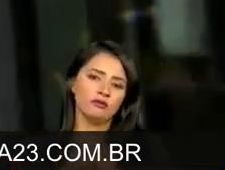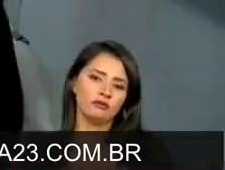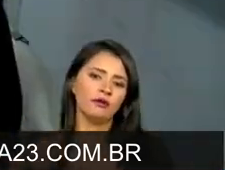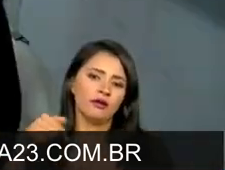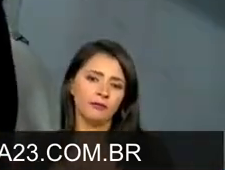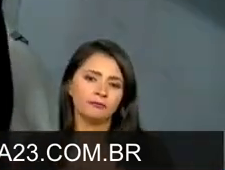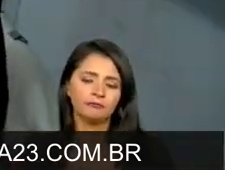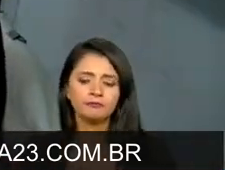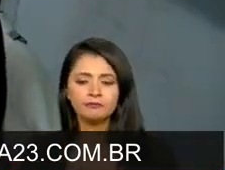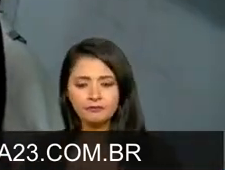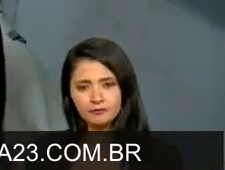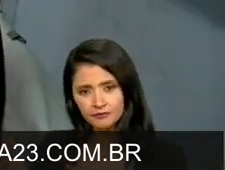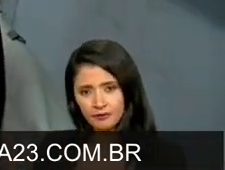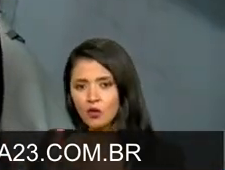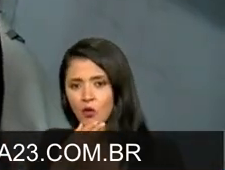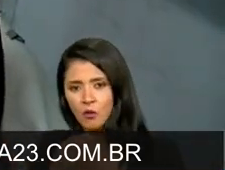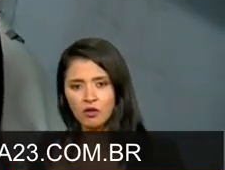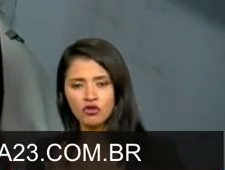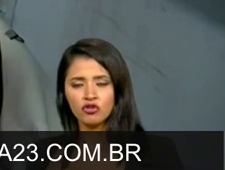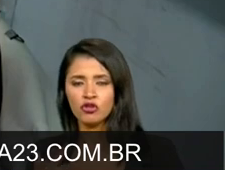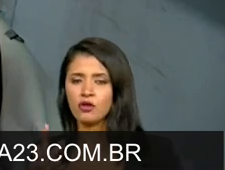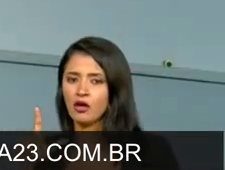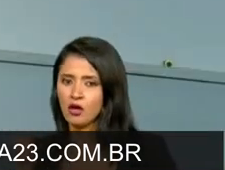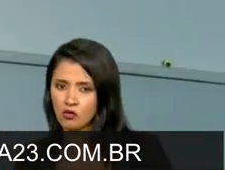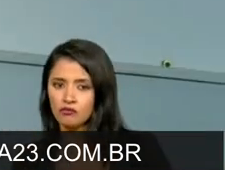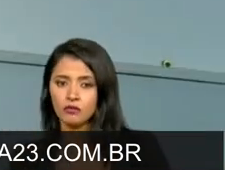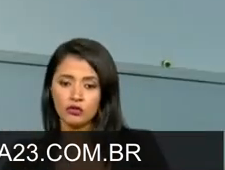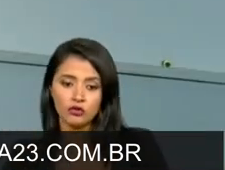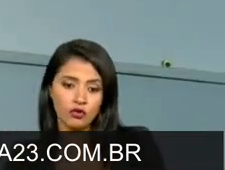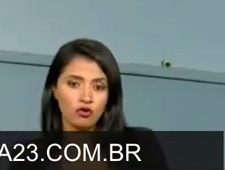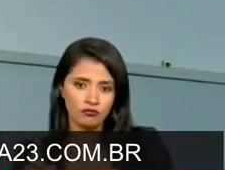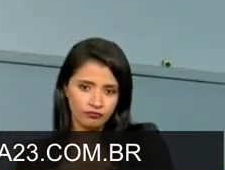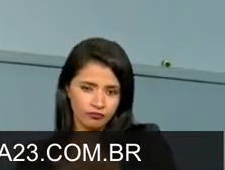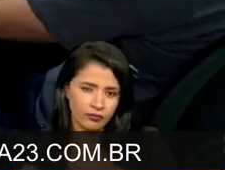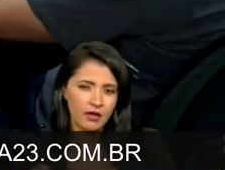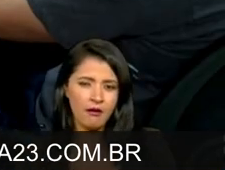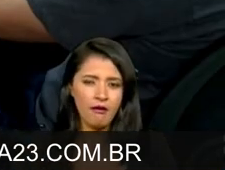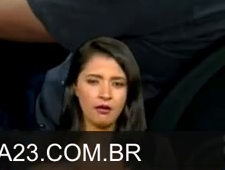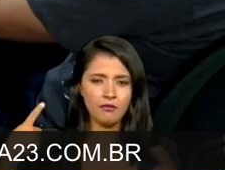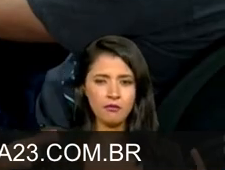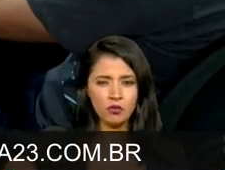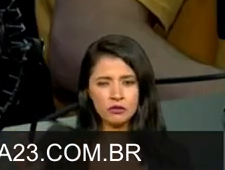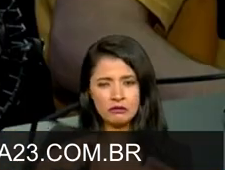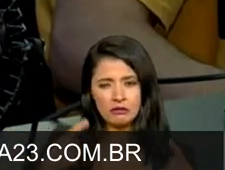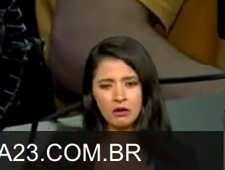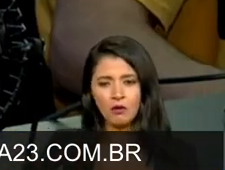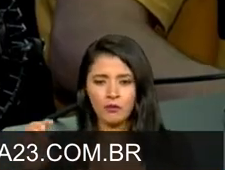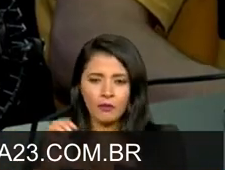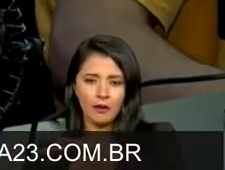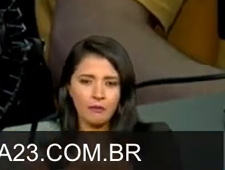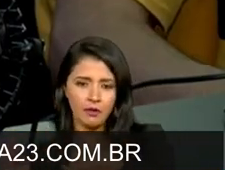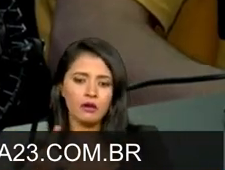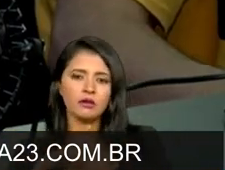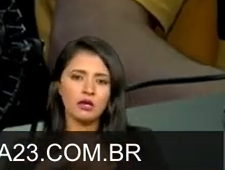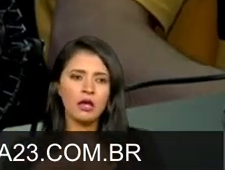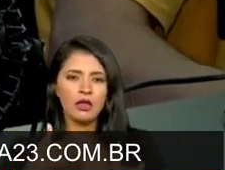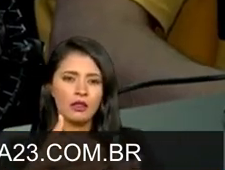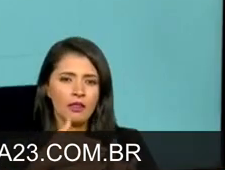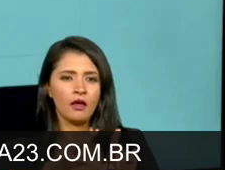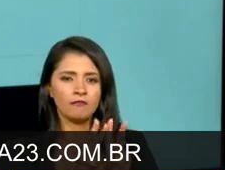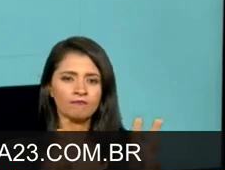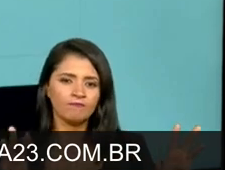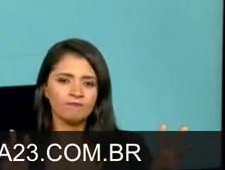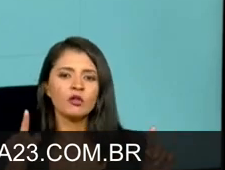negócios. Tiago é sócio de uma startup do segmento musical. A empresa gerencia uma plataforma